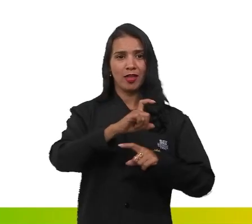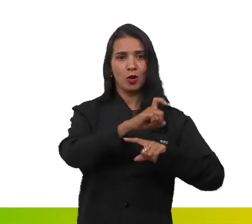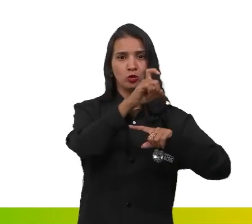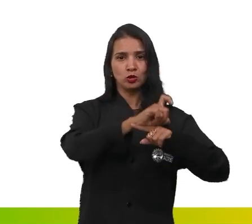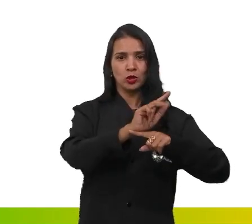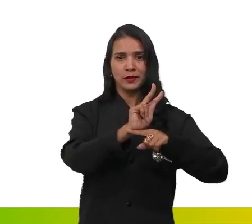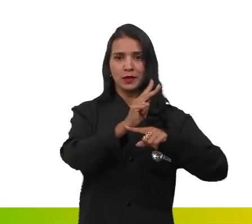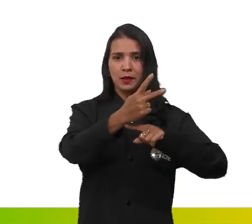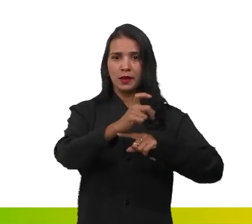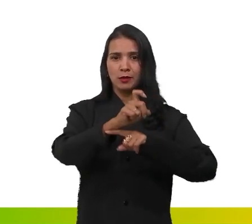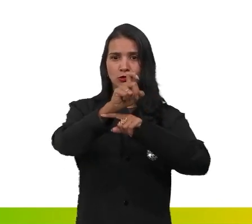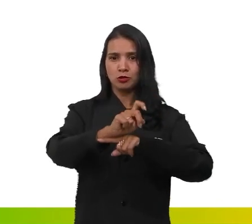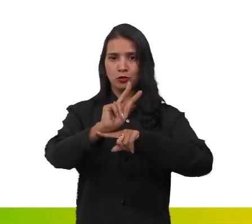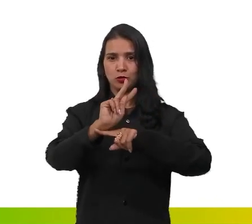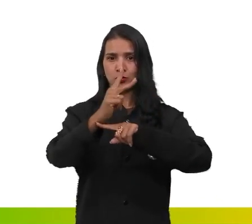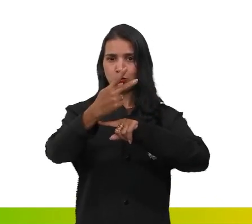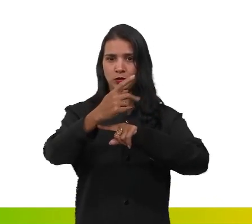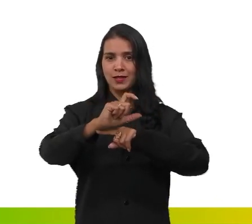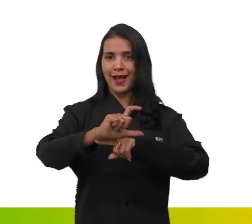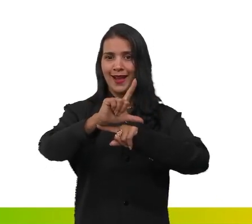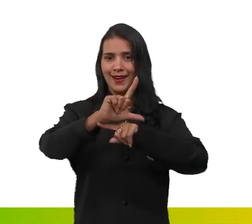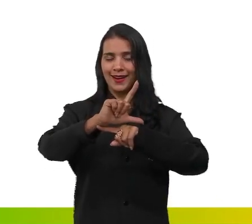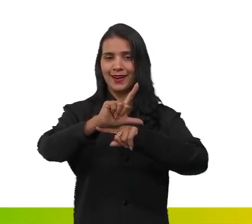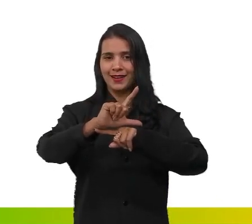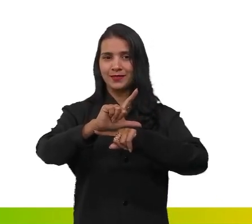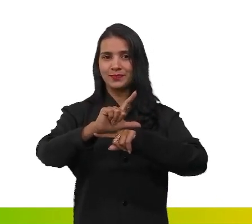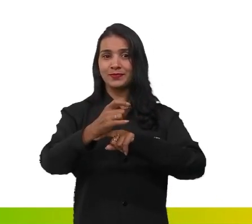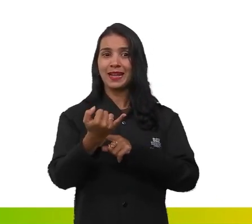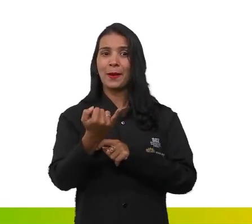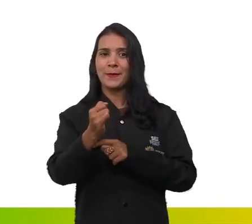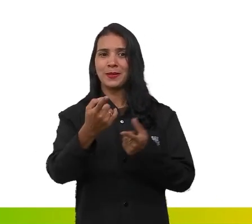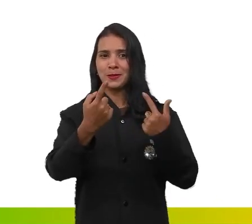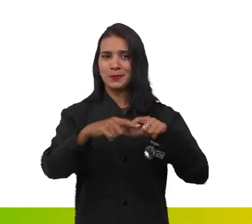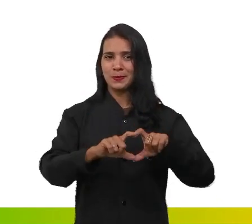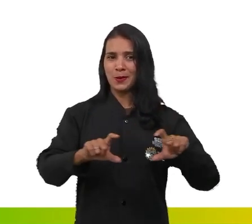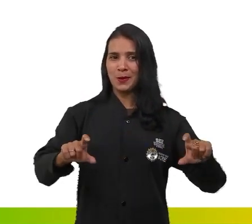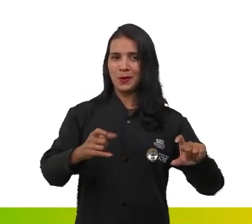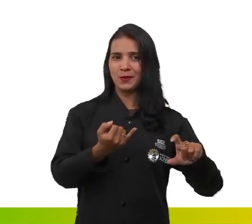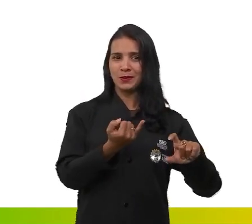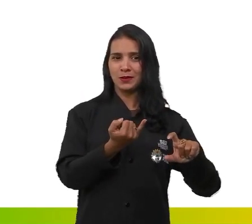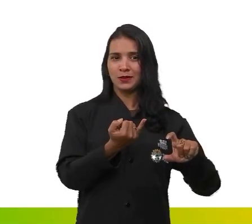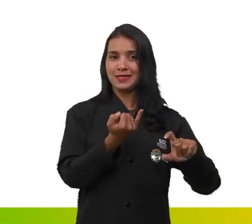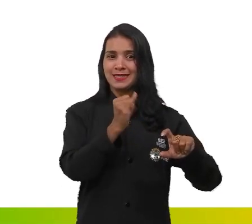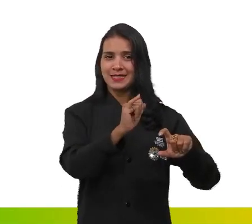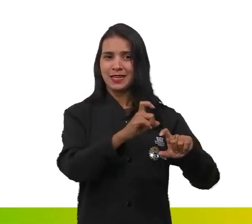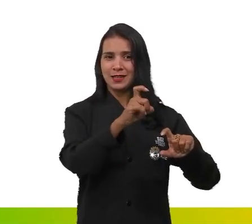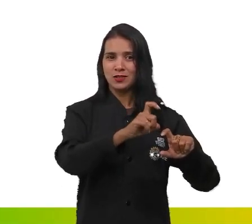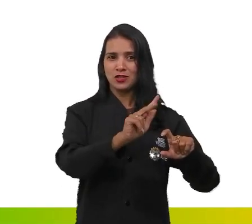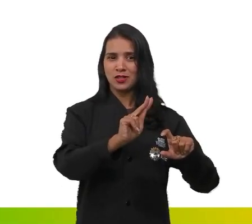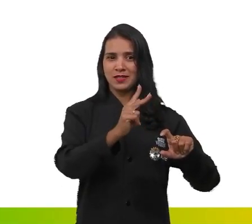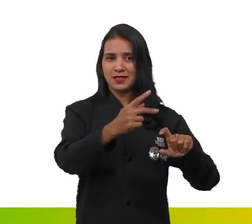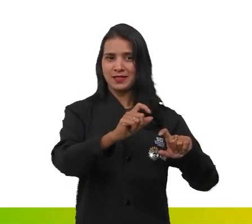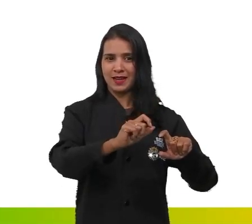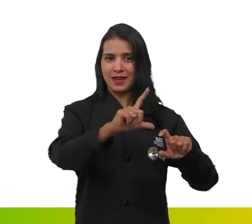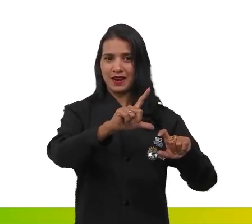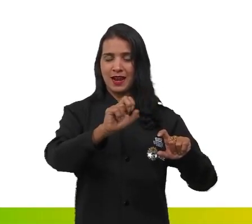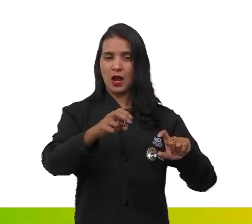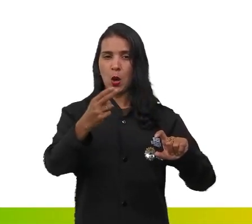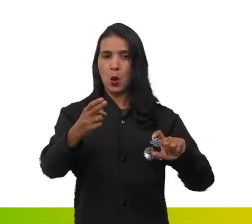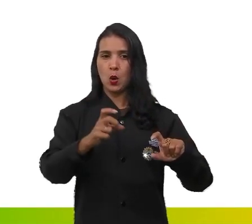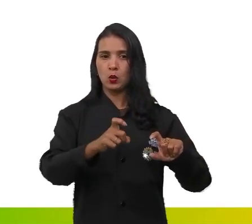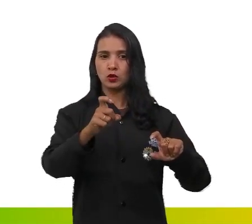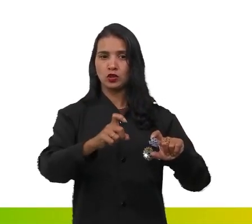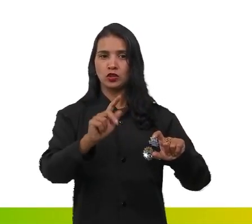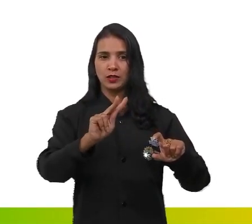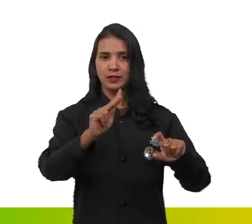o quê? Normal, beleza. Uma mulher que é XHzão, XHzinho, ela é normal ou ela é hemofílica? Ela é normal,